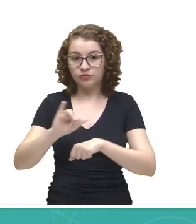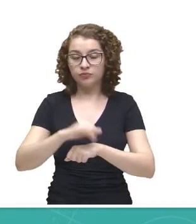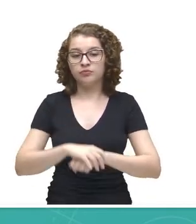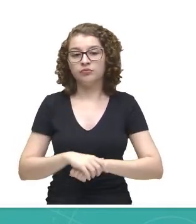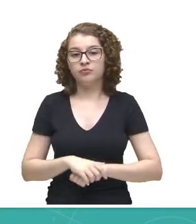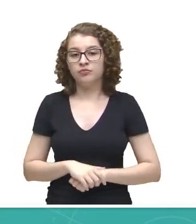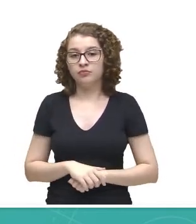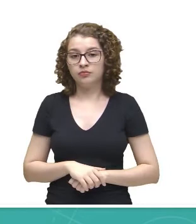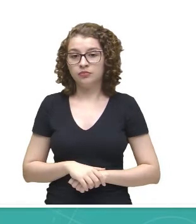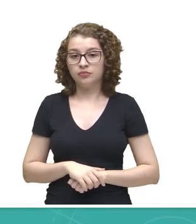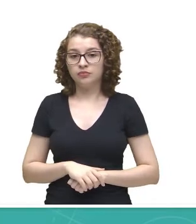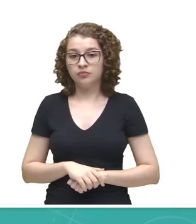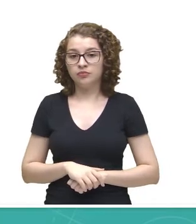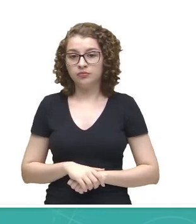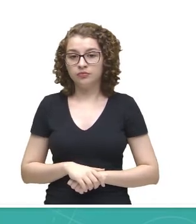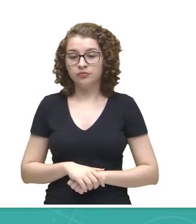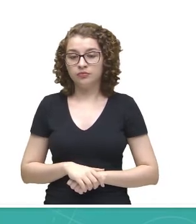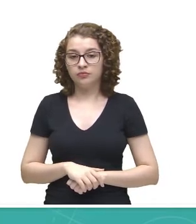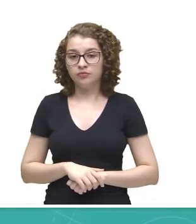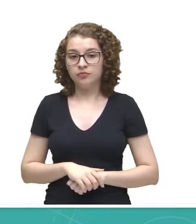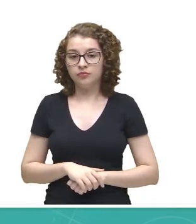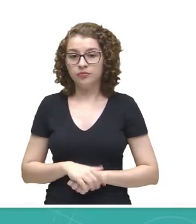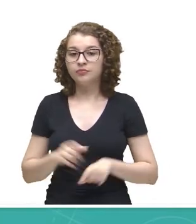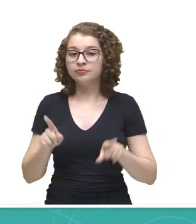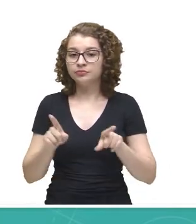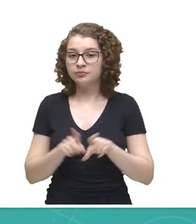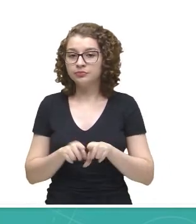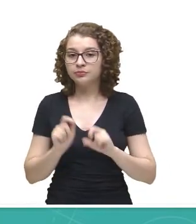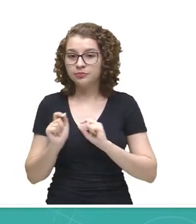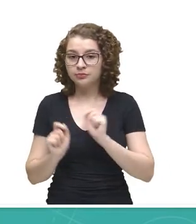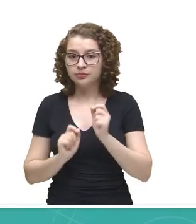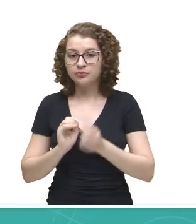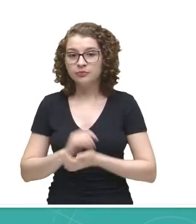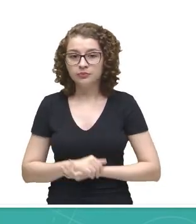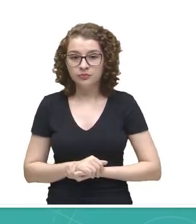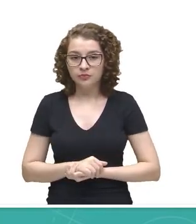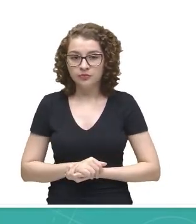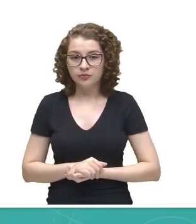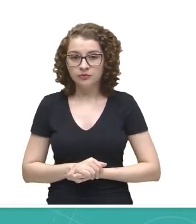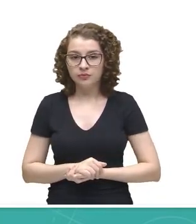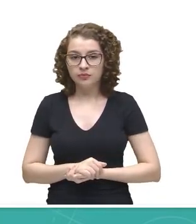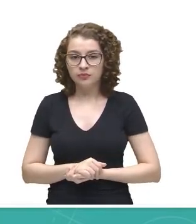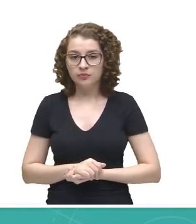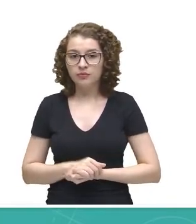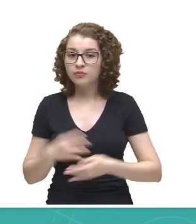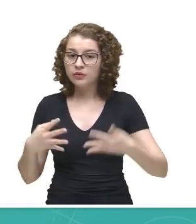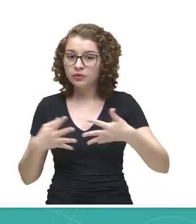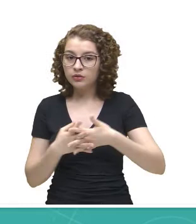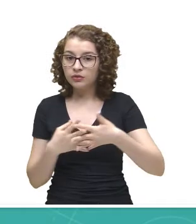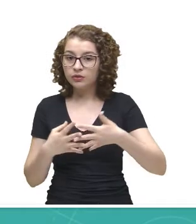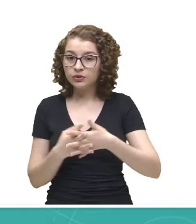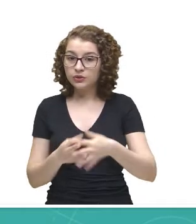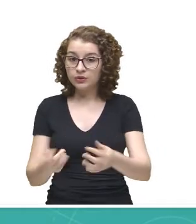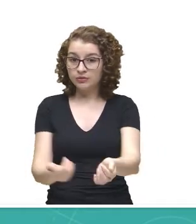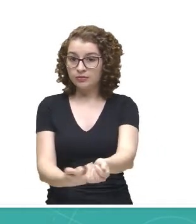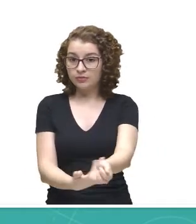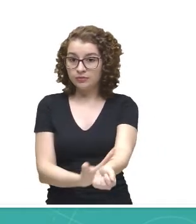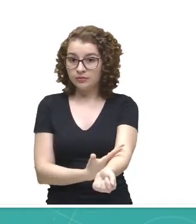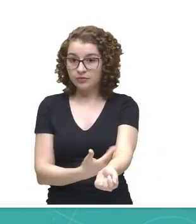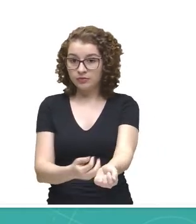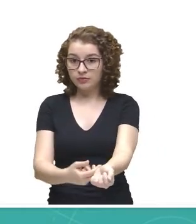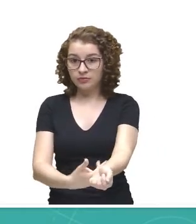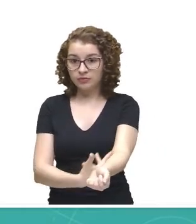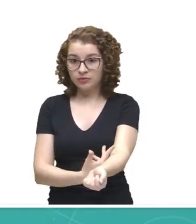com a reserva de energia. E temos aqui também o exemplo do tecido conjuntivo sanguíneo, que ele faz